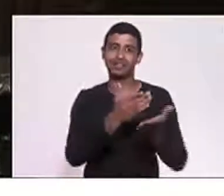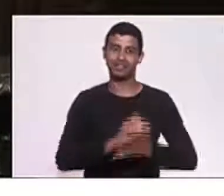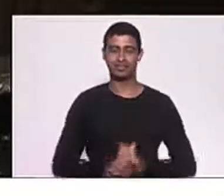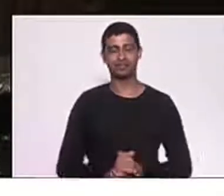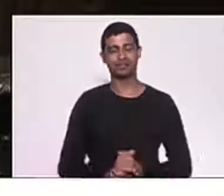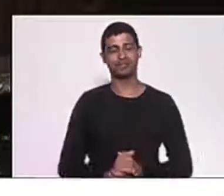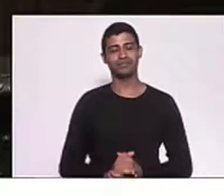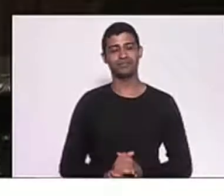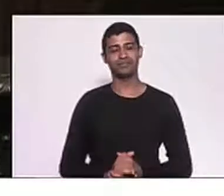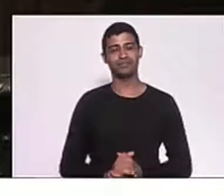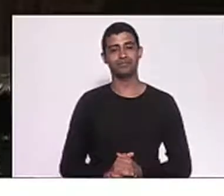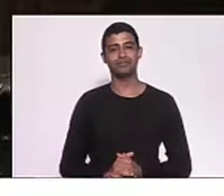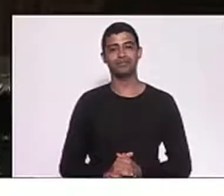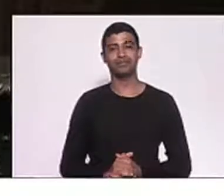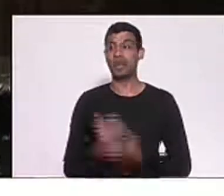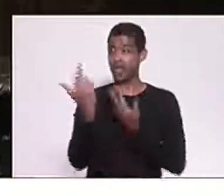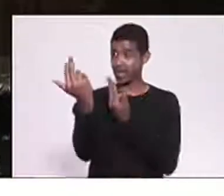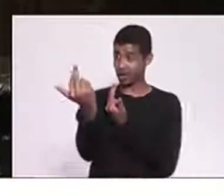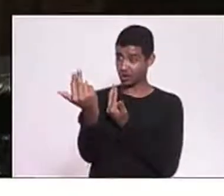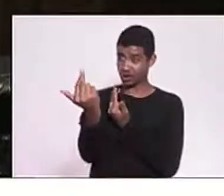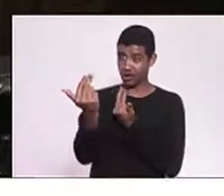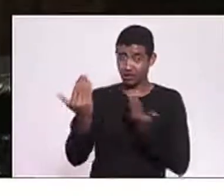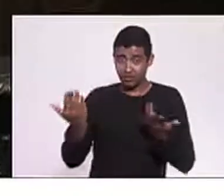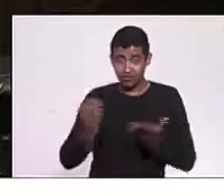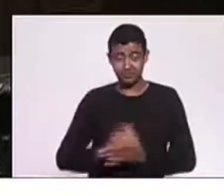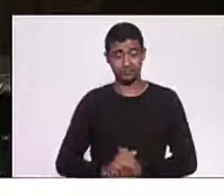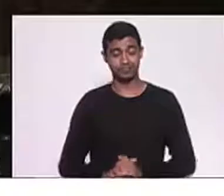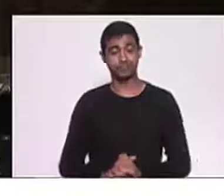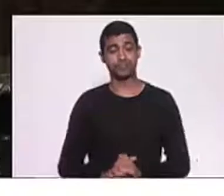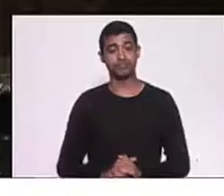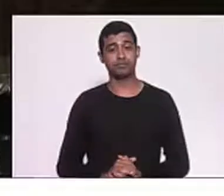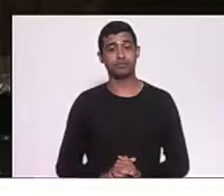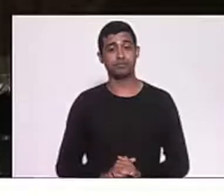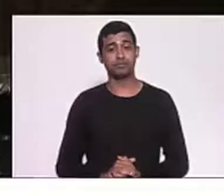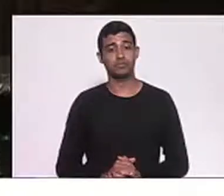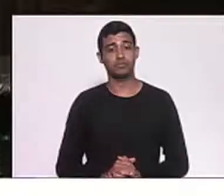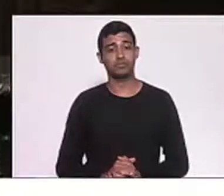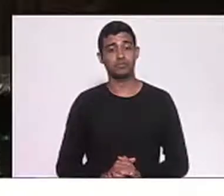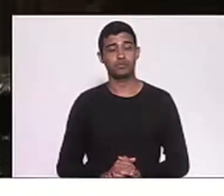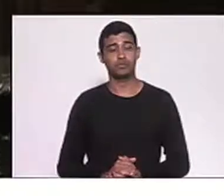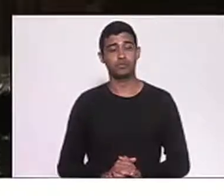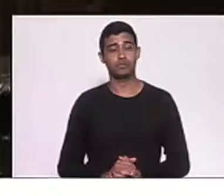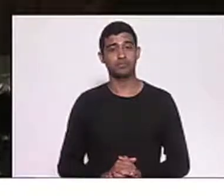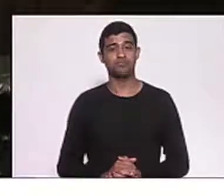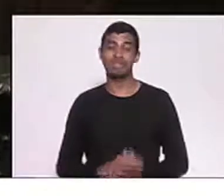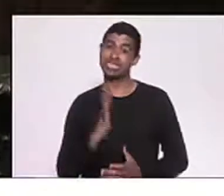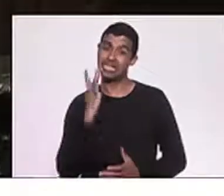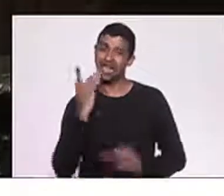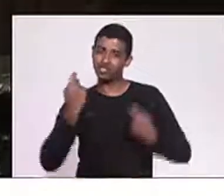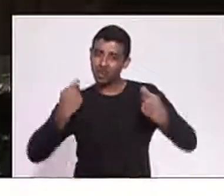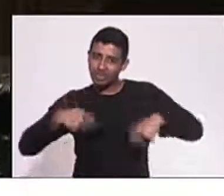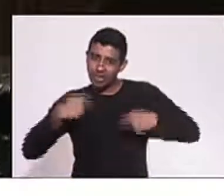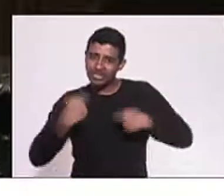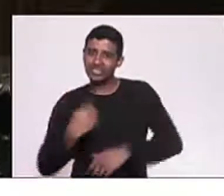como também o é a minha, e deveria ser dos 68